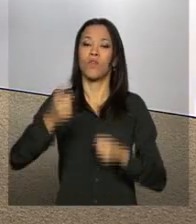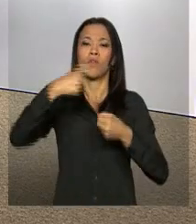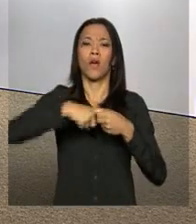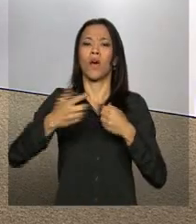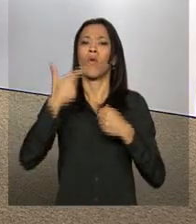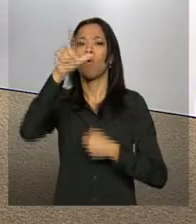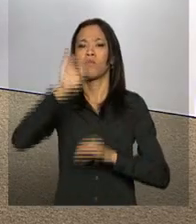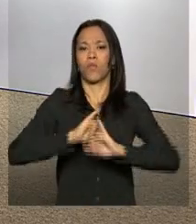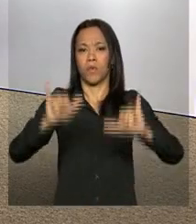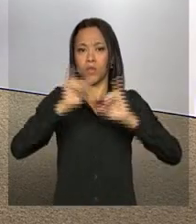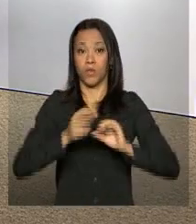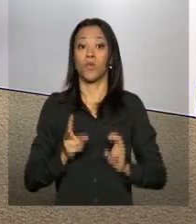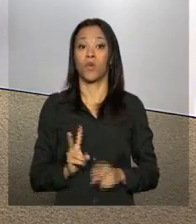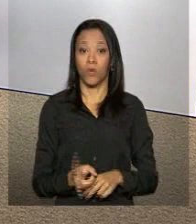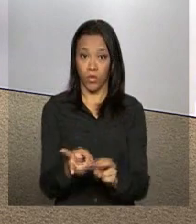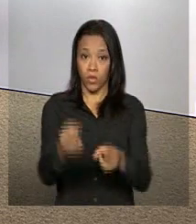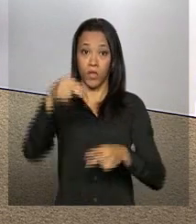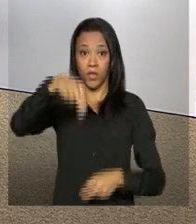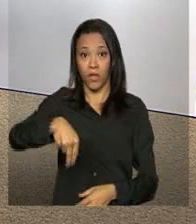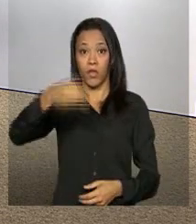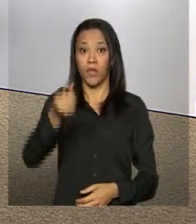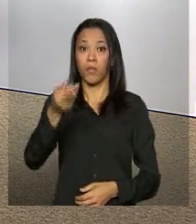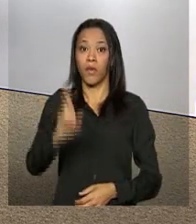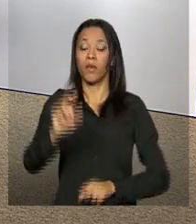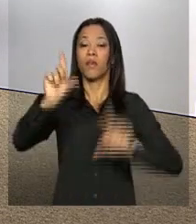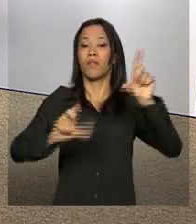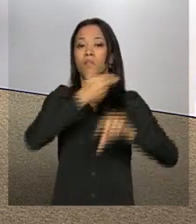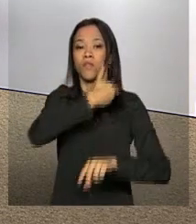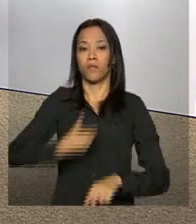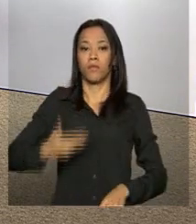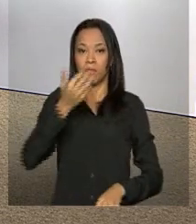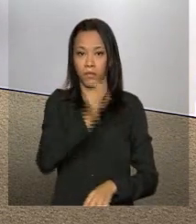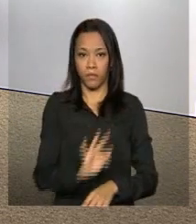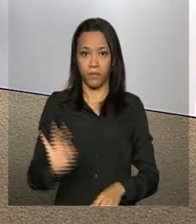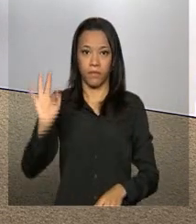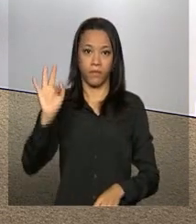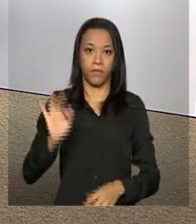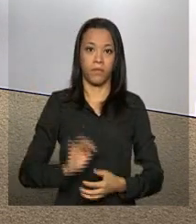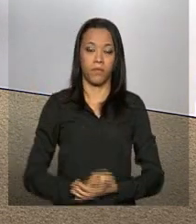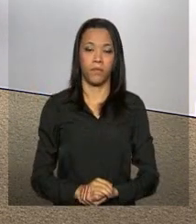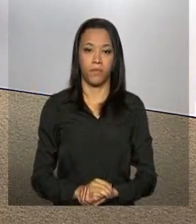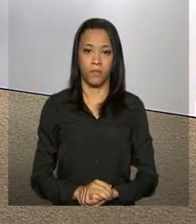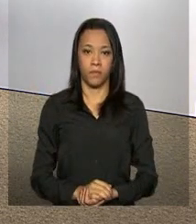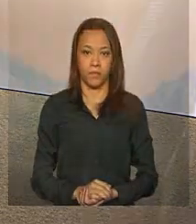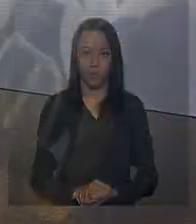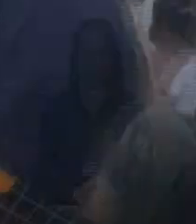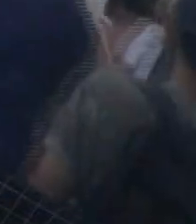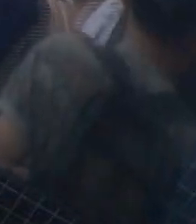momento com outras informações. Continue com a gente, NBR, a TV do Governo Federal.